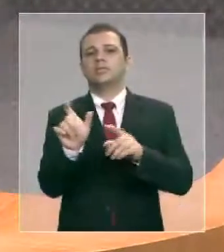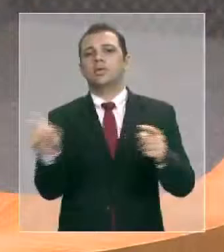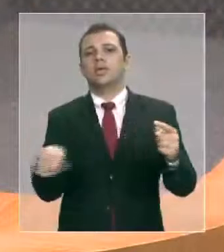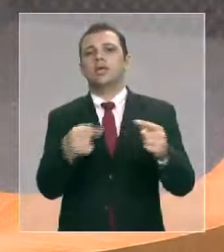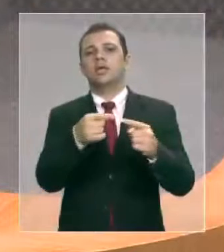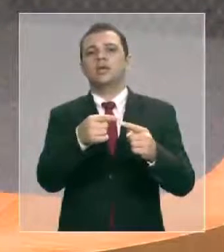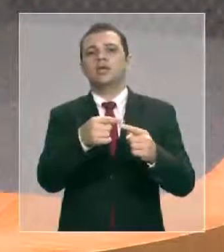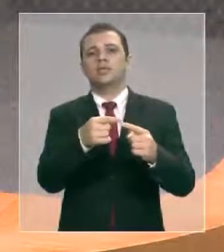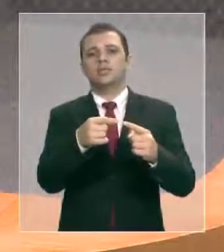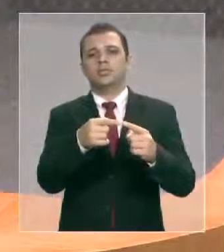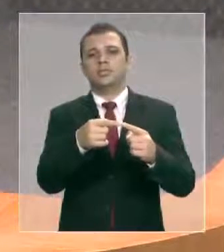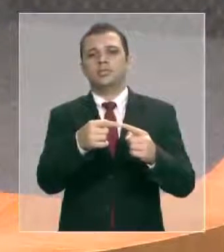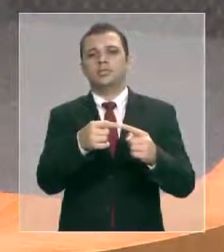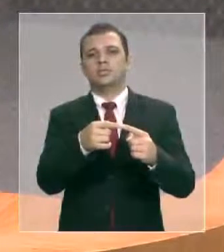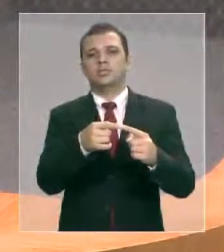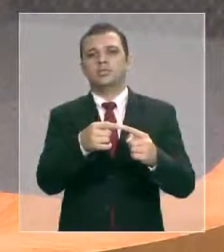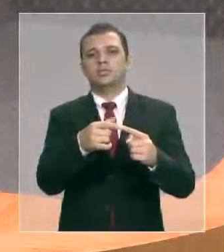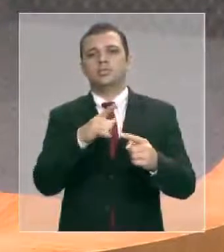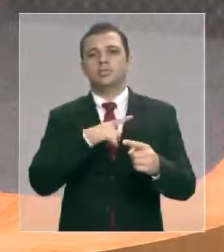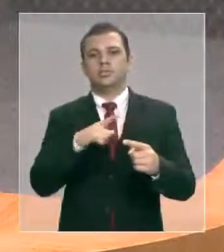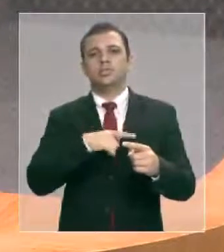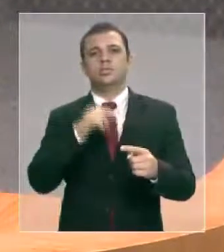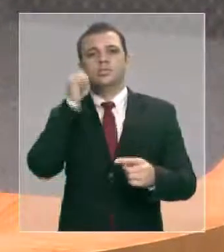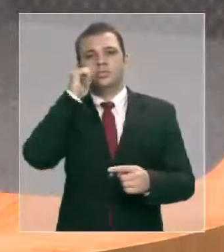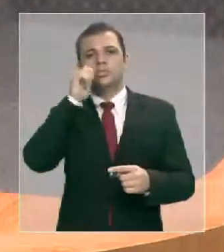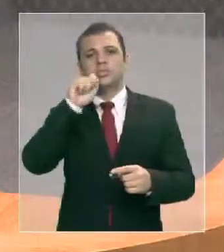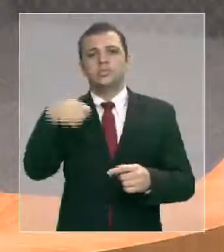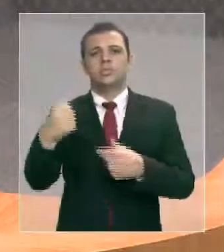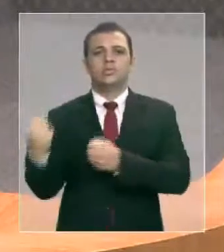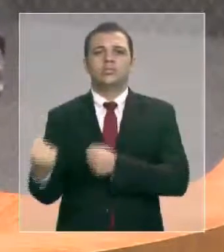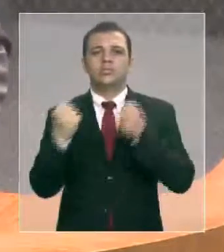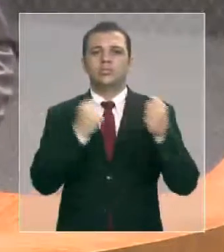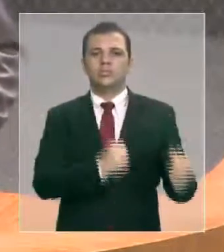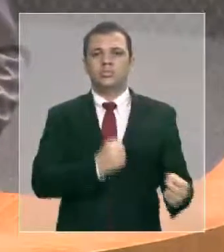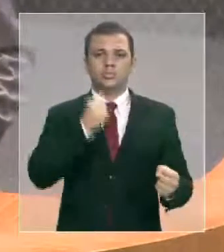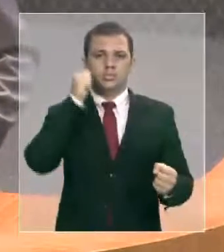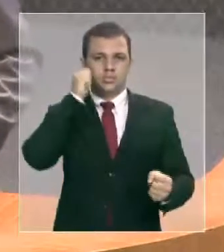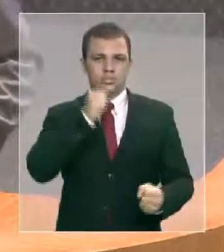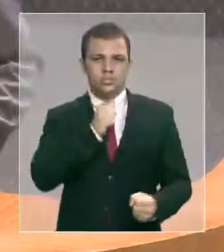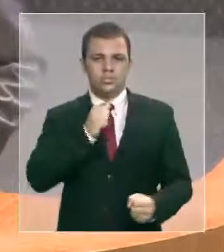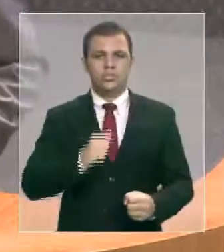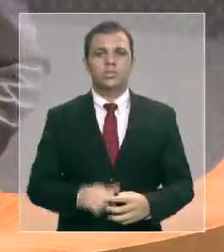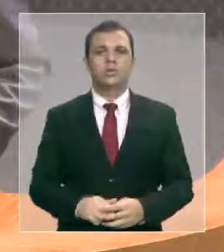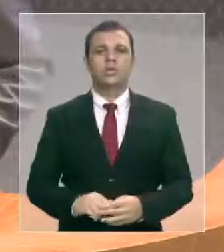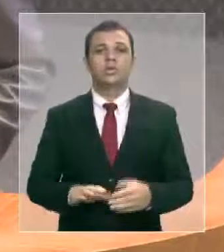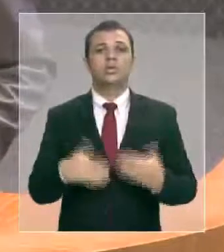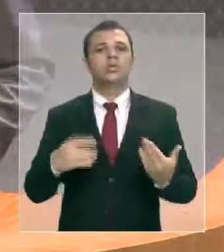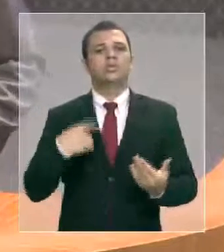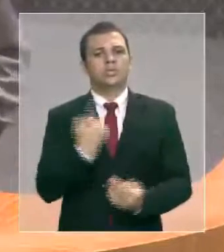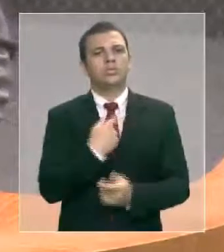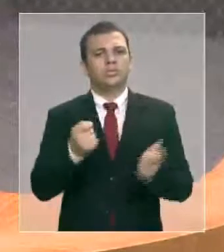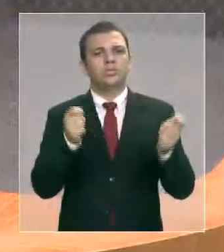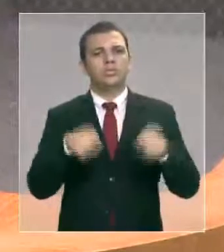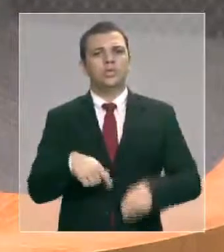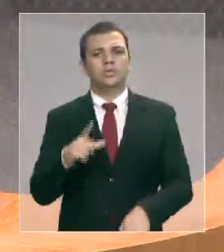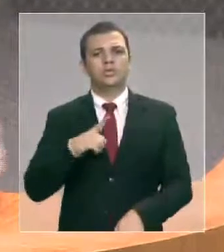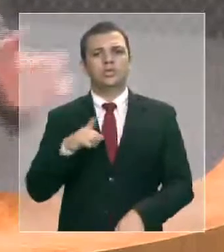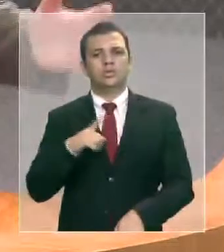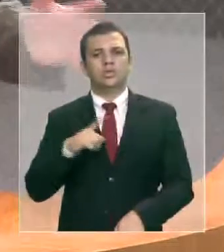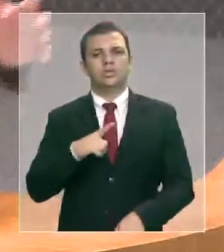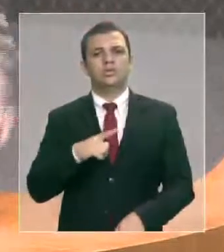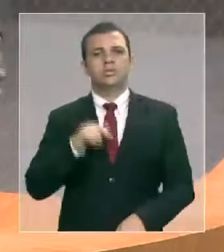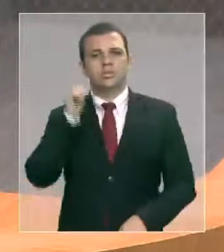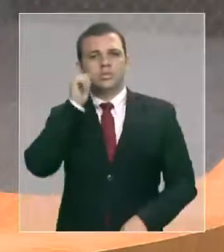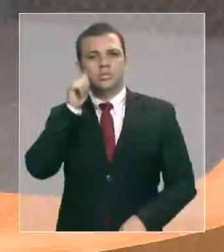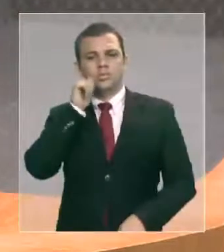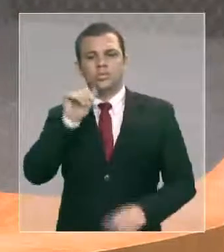espírito feminino, que é o empoderamento feminino, né? Que nós possamos ter com que as mulheres,